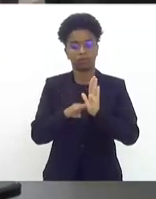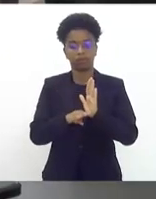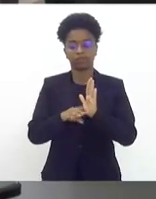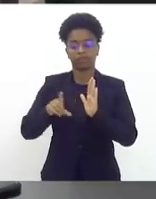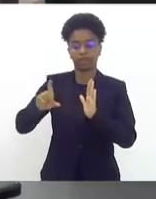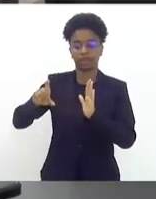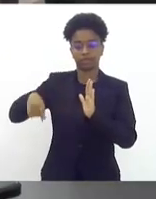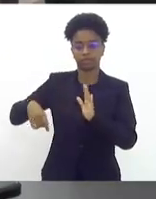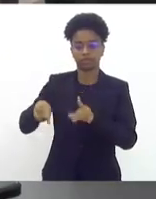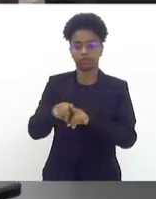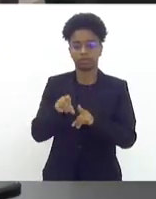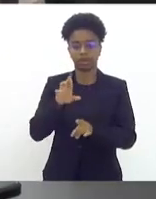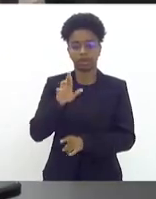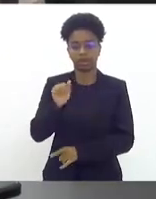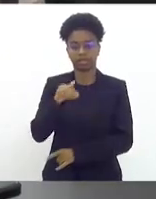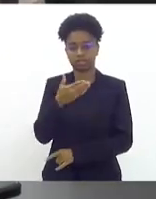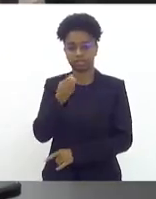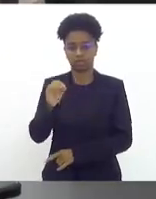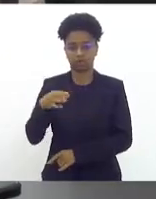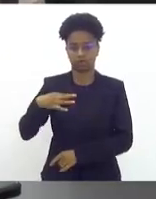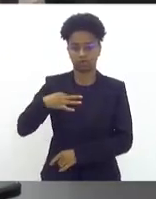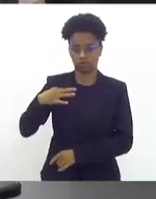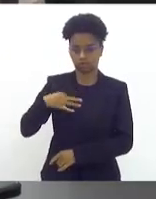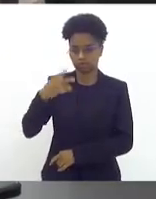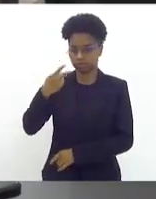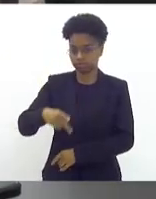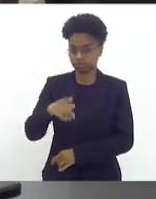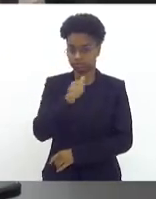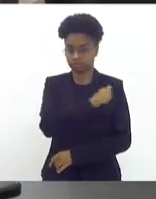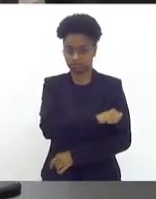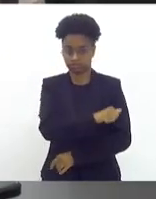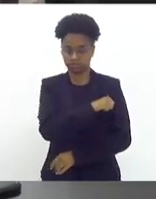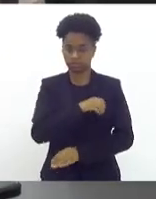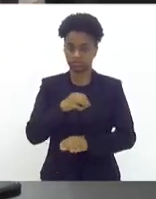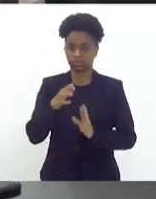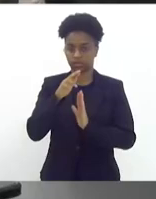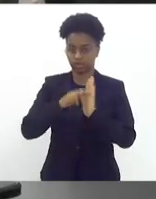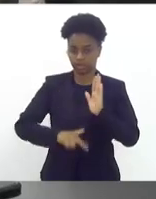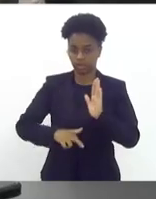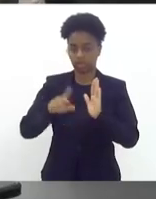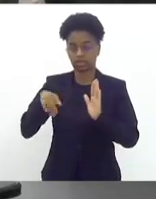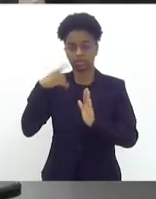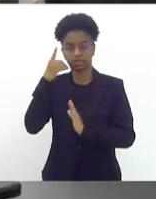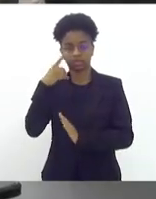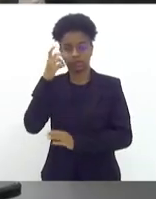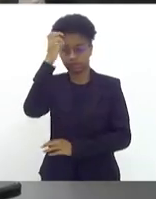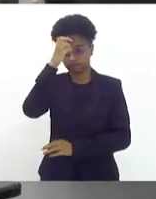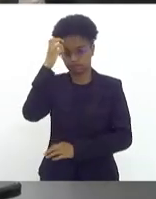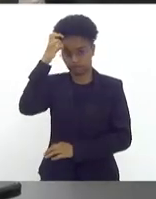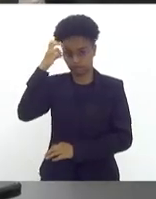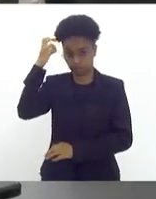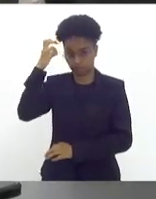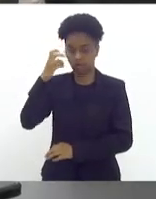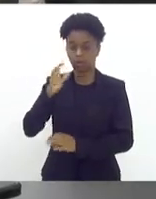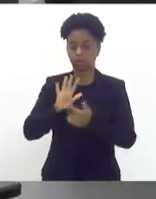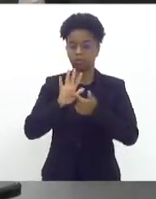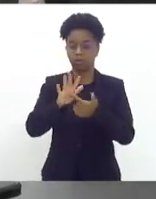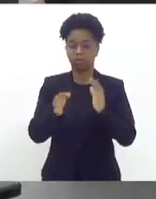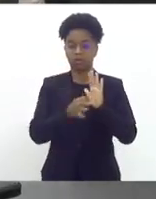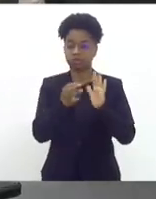Ração Voluntária no âmbito do Estado do Rio de Janeiro. A relatora original é a deputada Verônica Lima, que deu o parecer